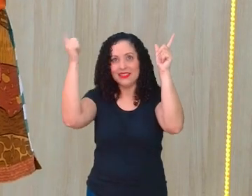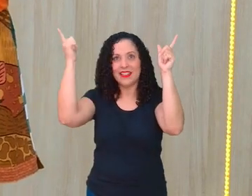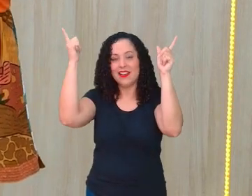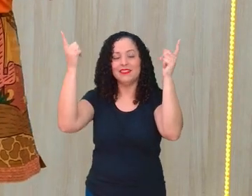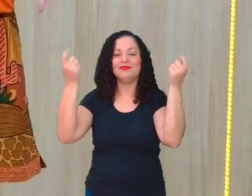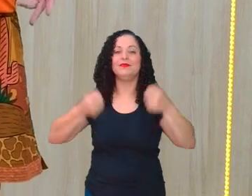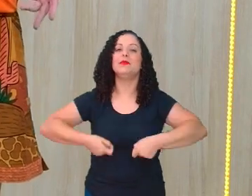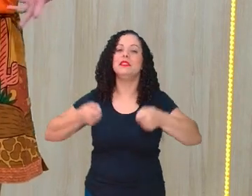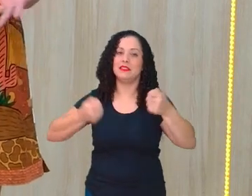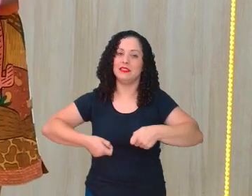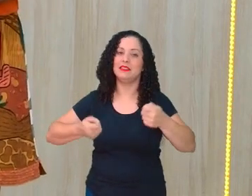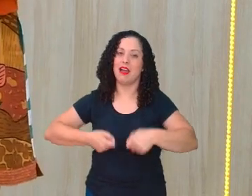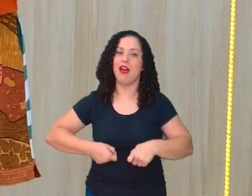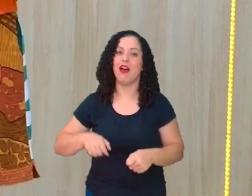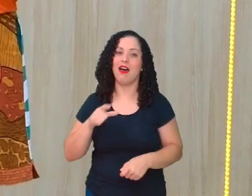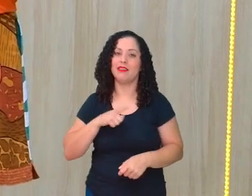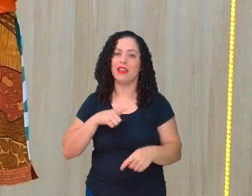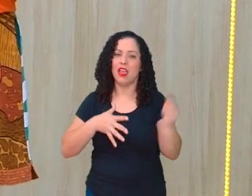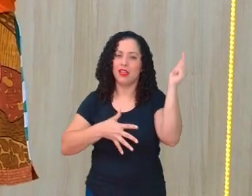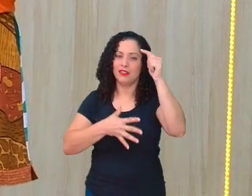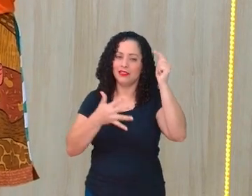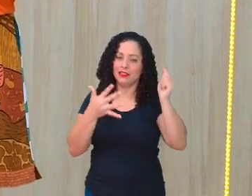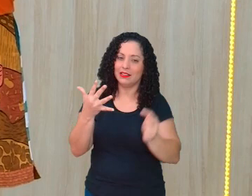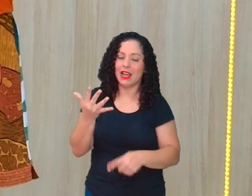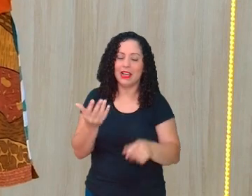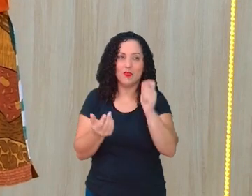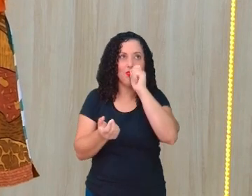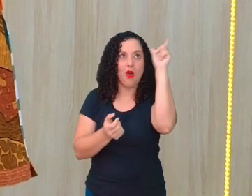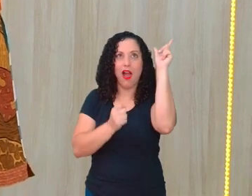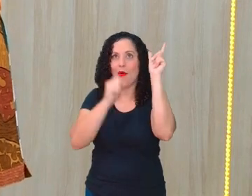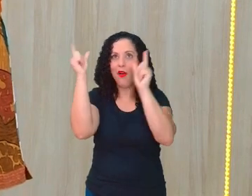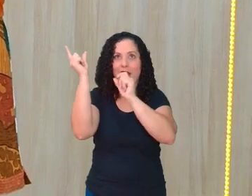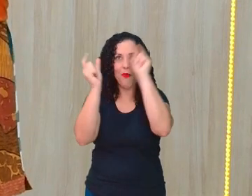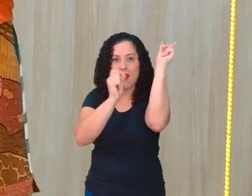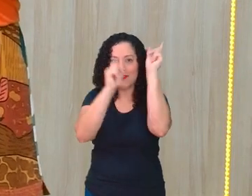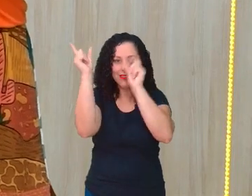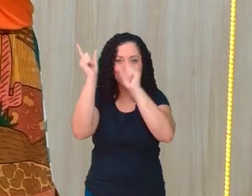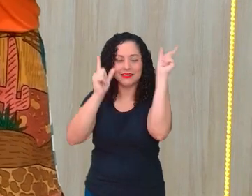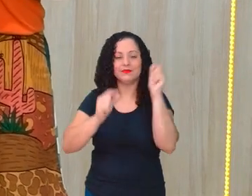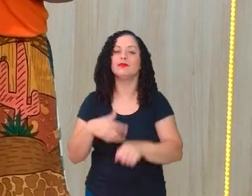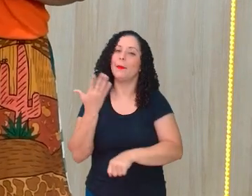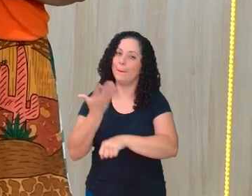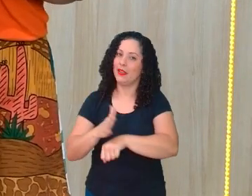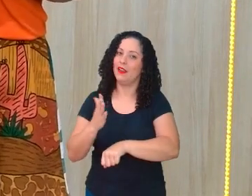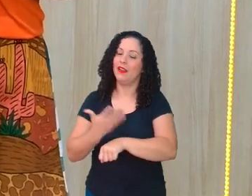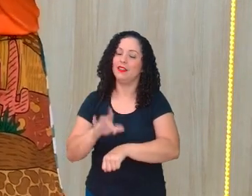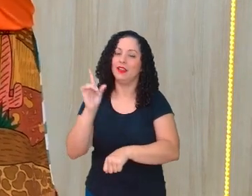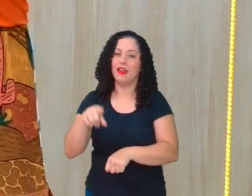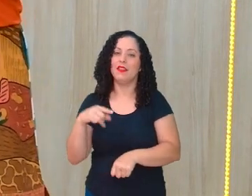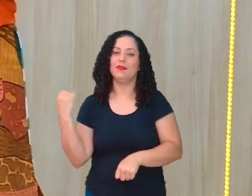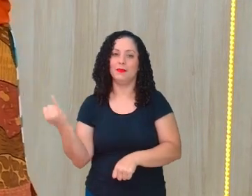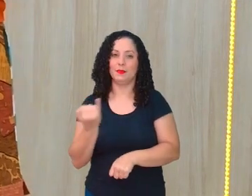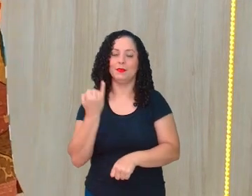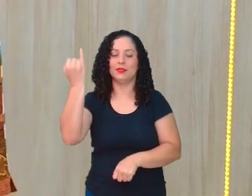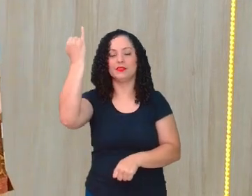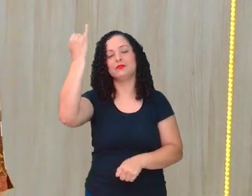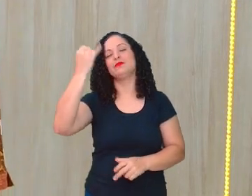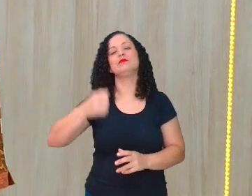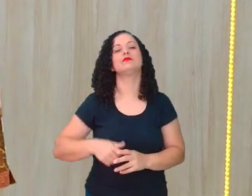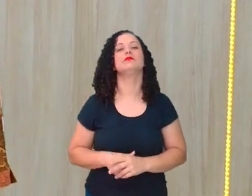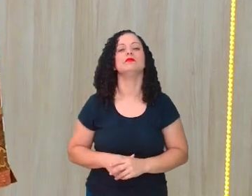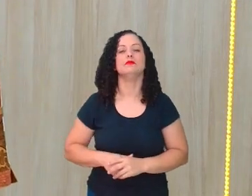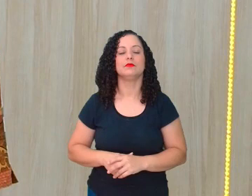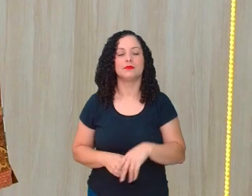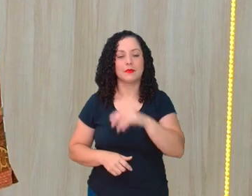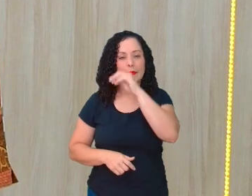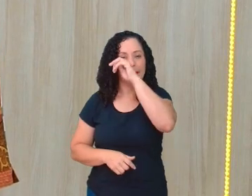você precisa ter elementos para que você seja criativo. Então, a prática instrumental ela é muito importante na criatividade,